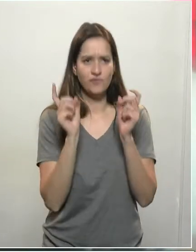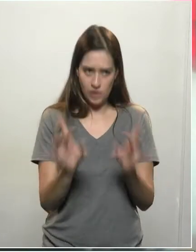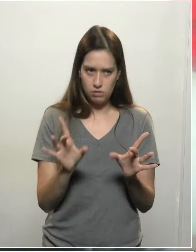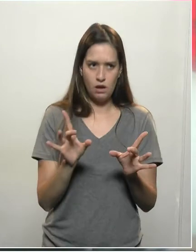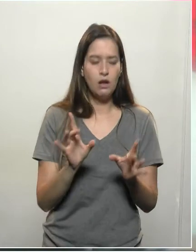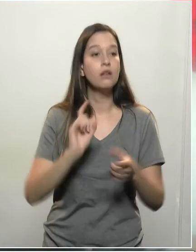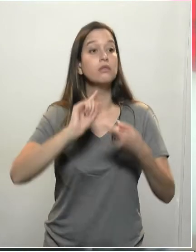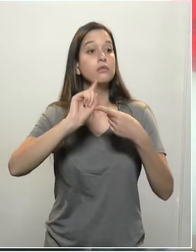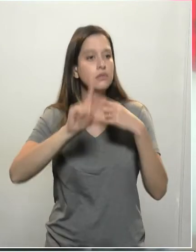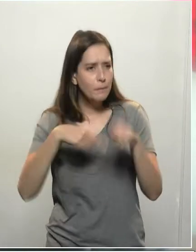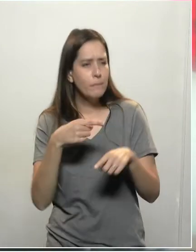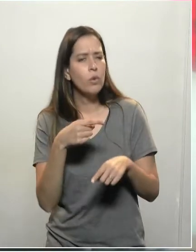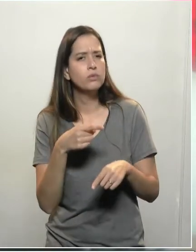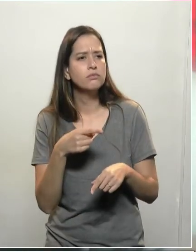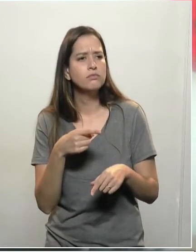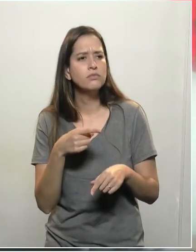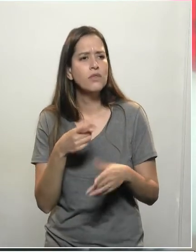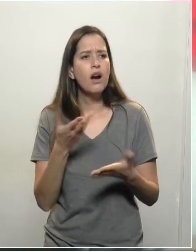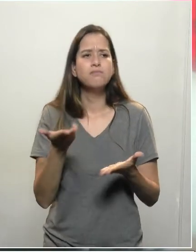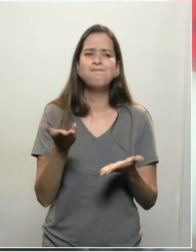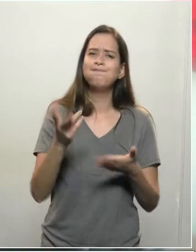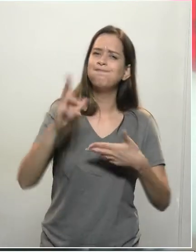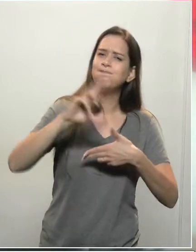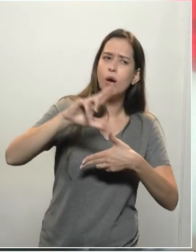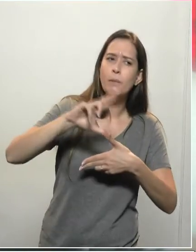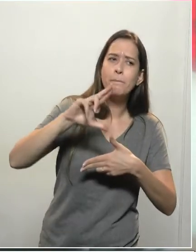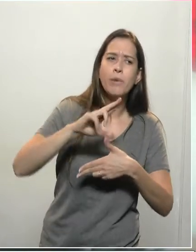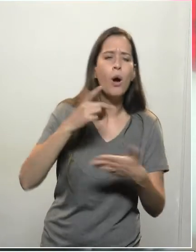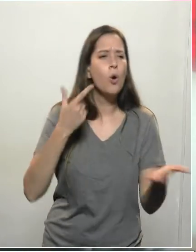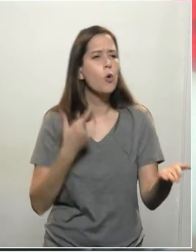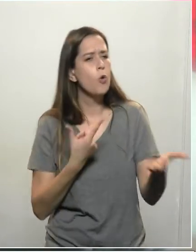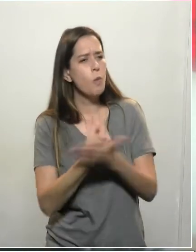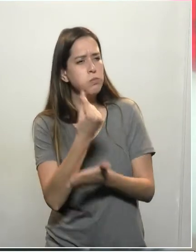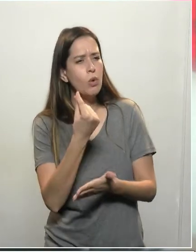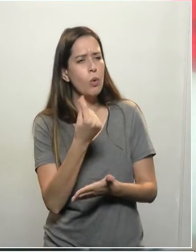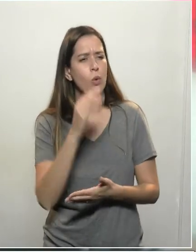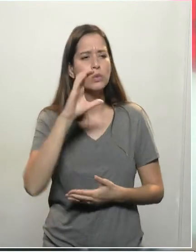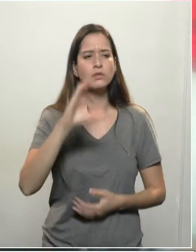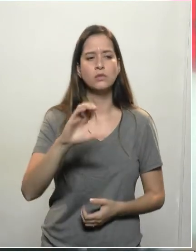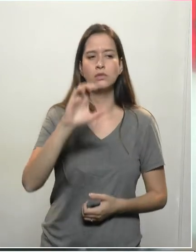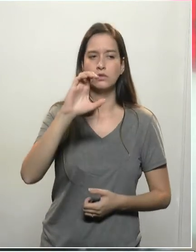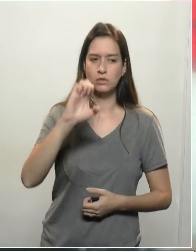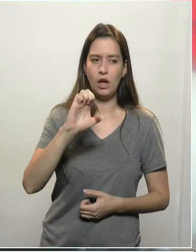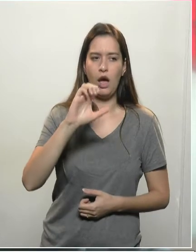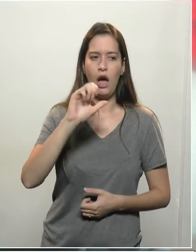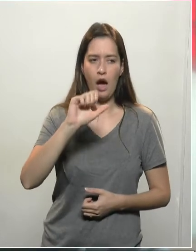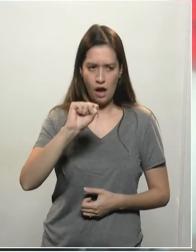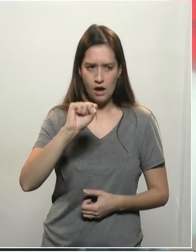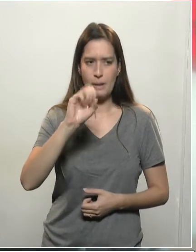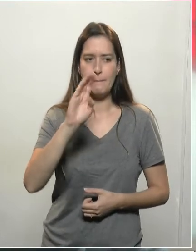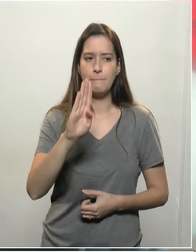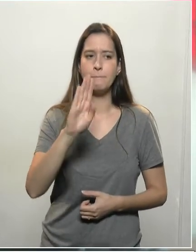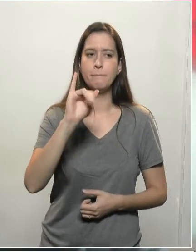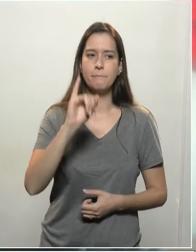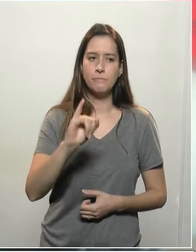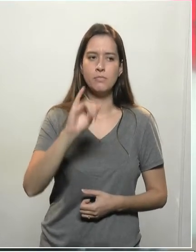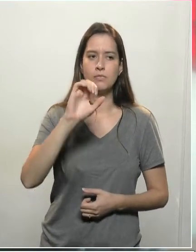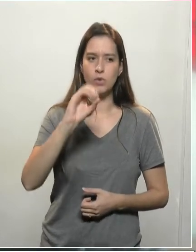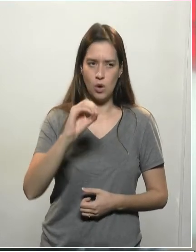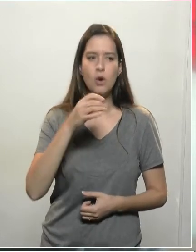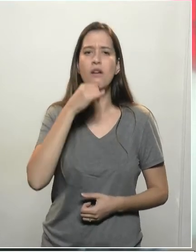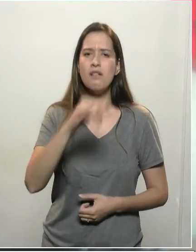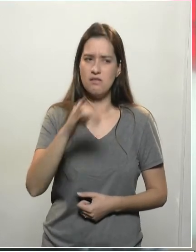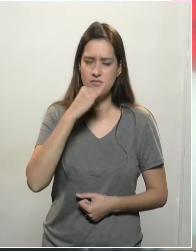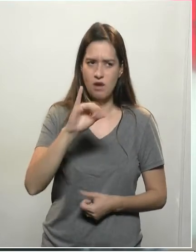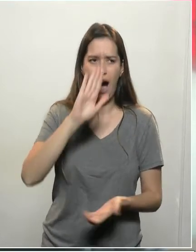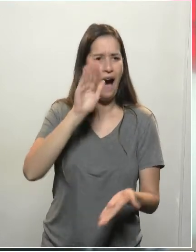Sanepar fez algumas operações, como por exemplo a CS Bioenergia, que é uma companhia que até hoje não se sabe exatamente quanto produz e quanto tem rendido,